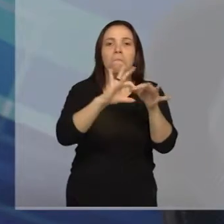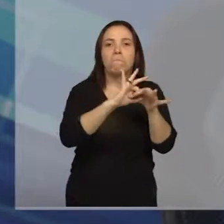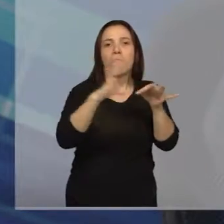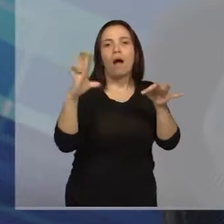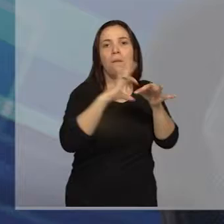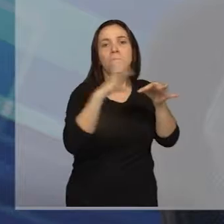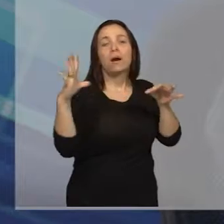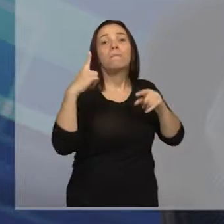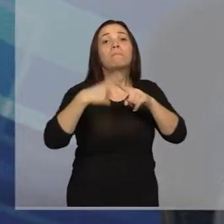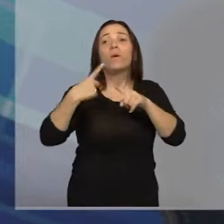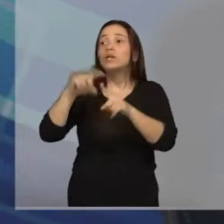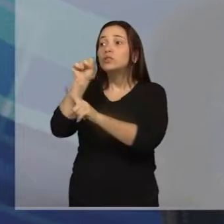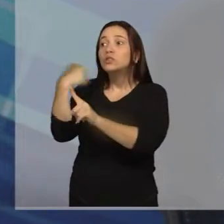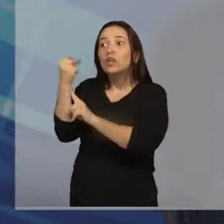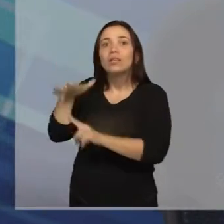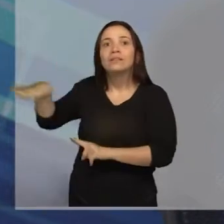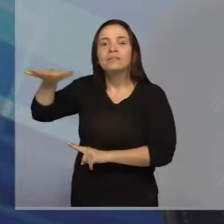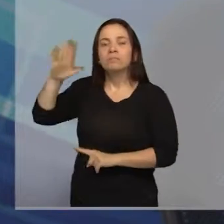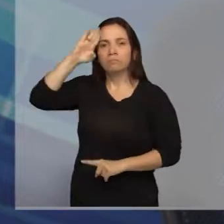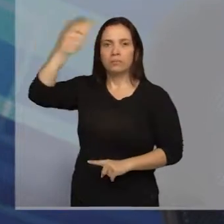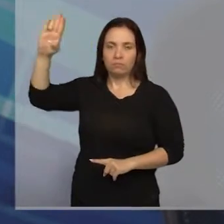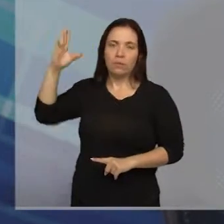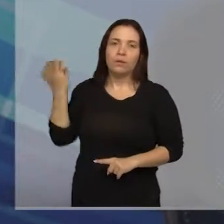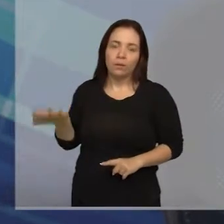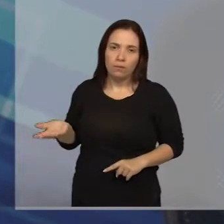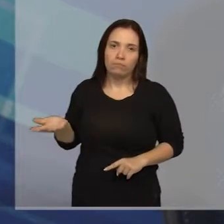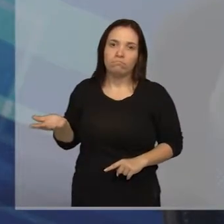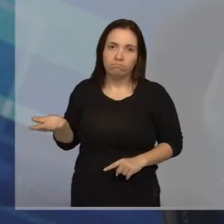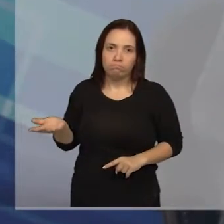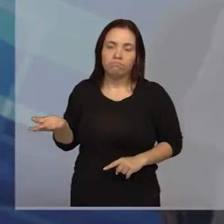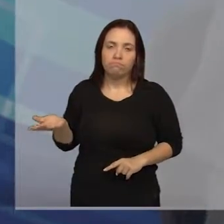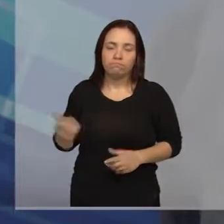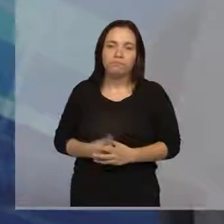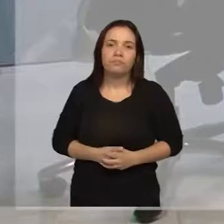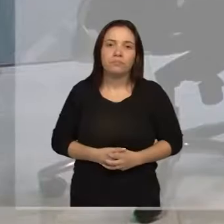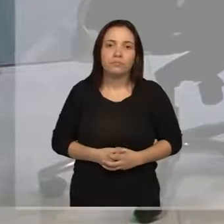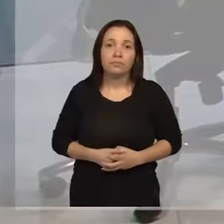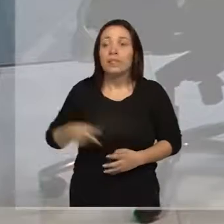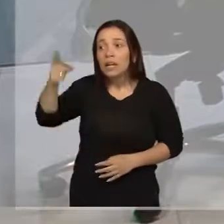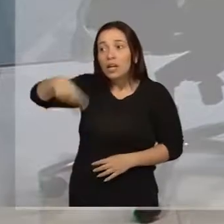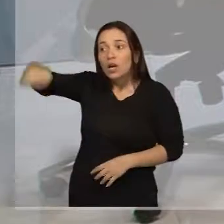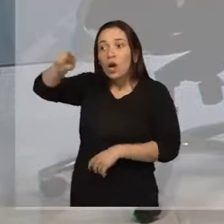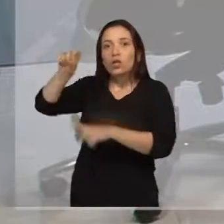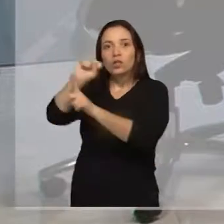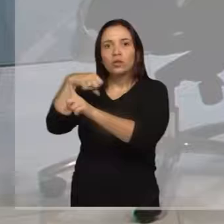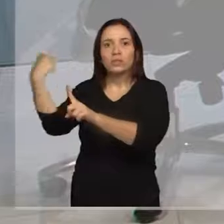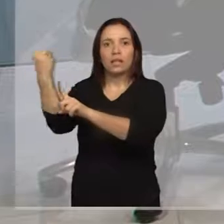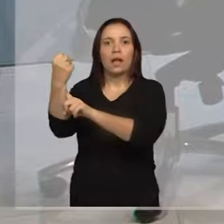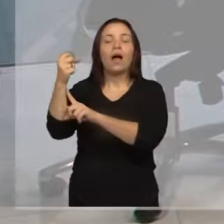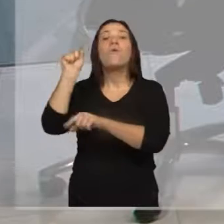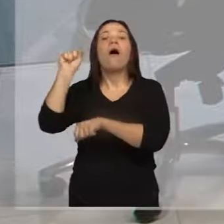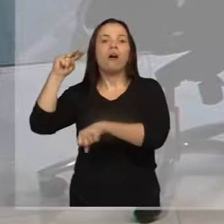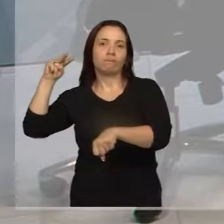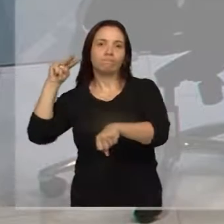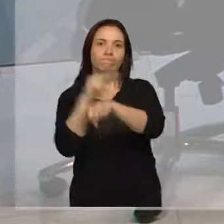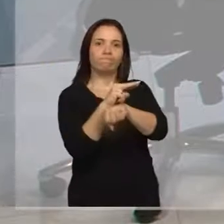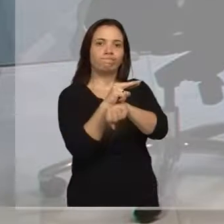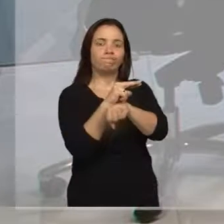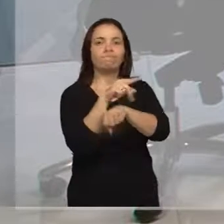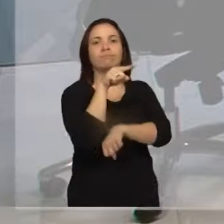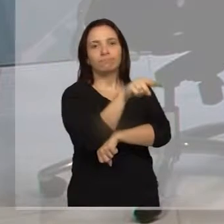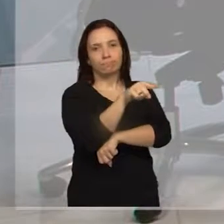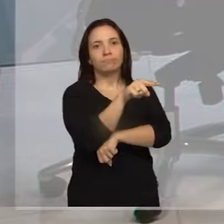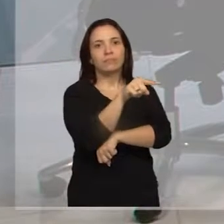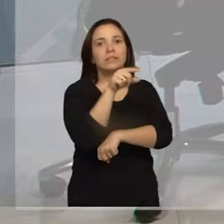do apoio popular. Então ele se põe contra. E o legislador é o fiscal, em última análise. Mas